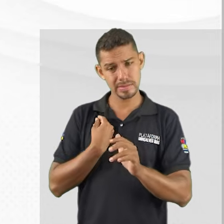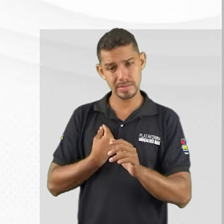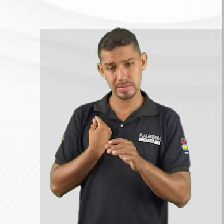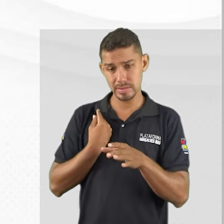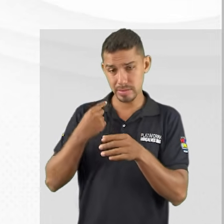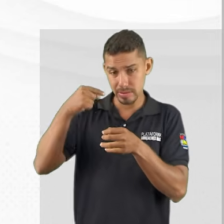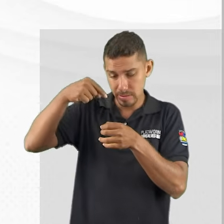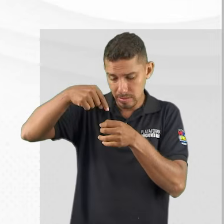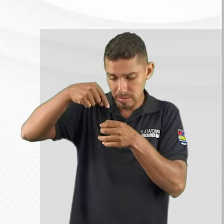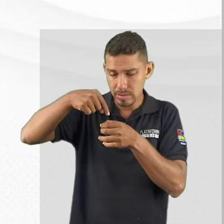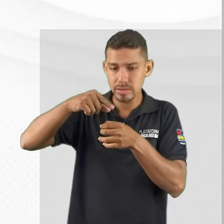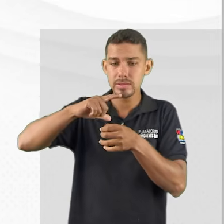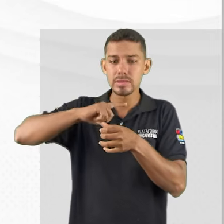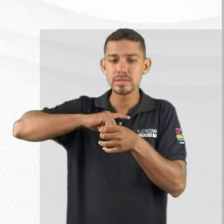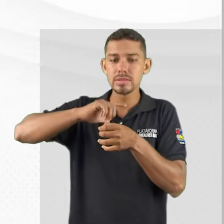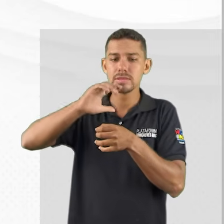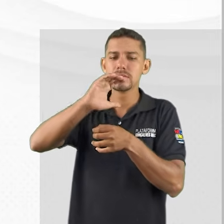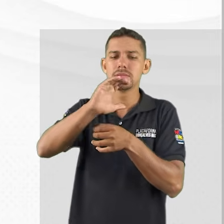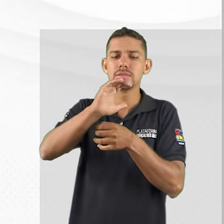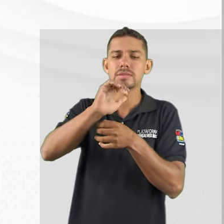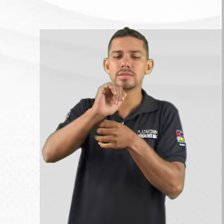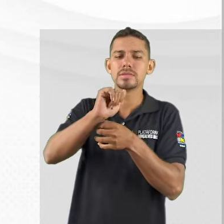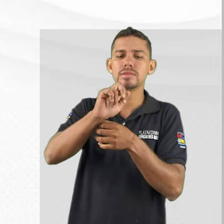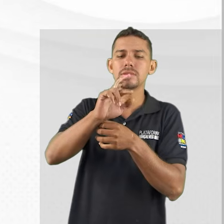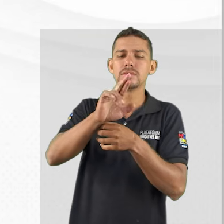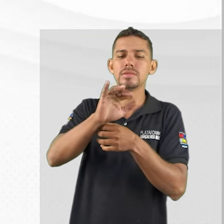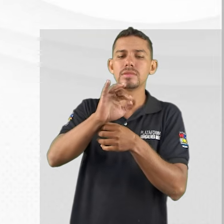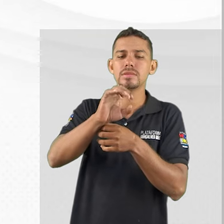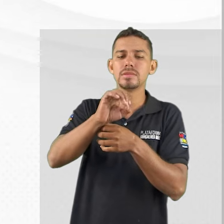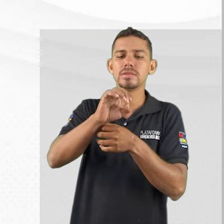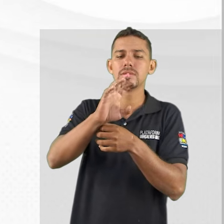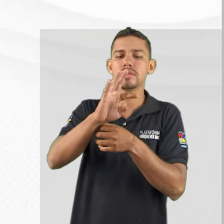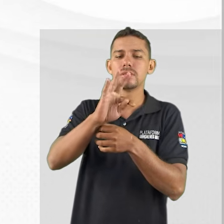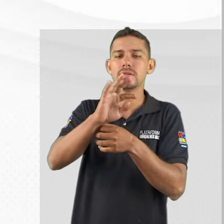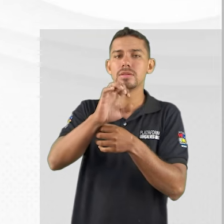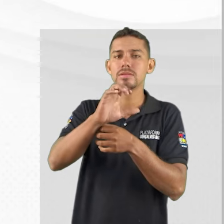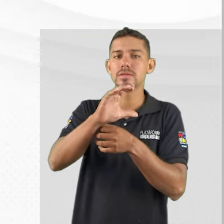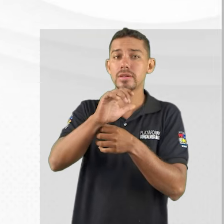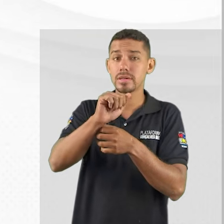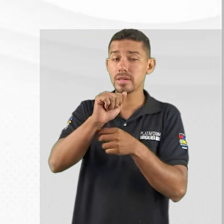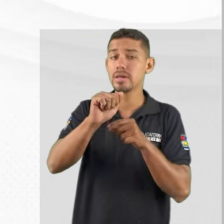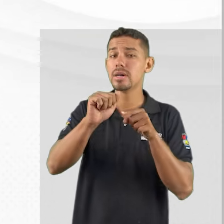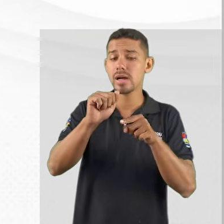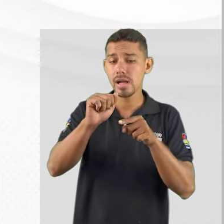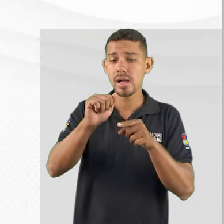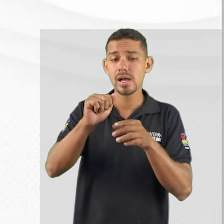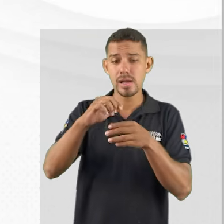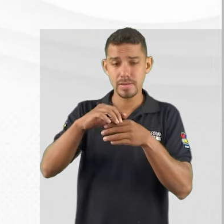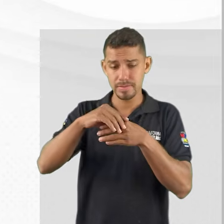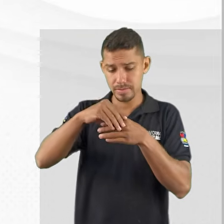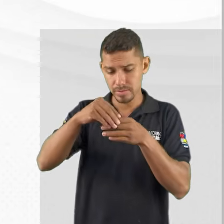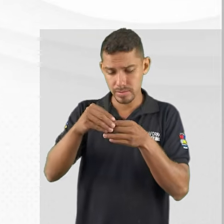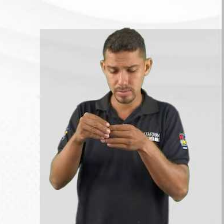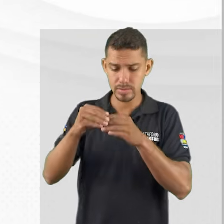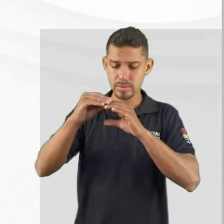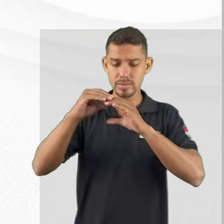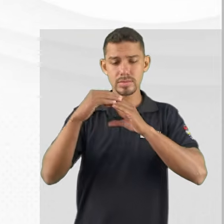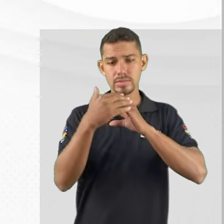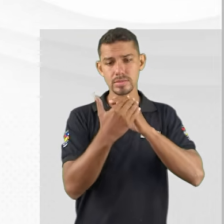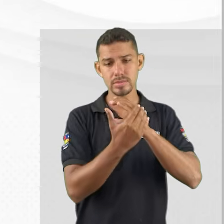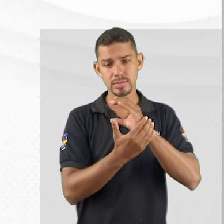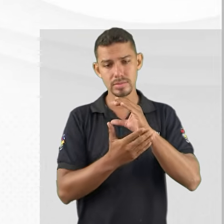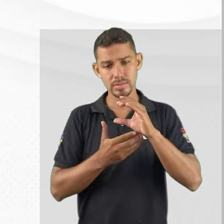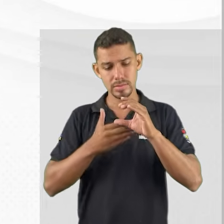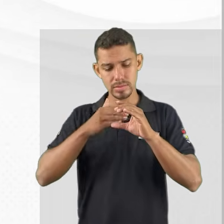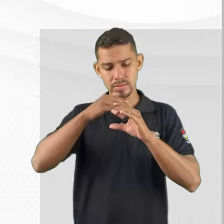uma carioteca, O que é a carioteca? Carioteca é a membrana, pessoal, desse núcleo, tá? É a